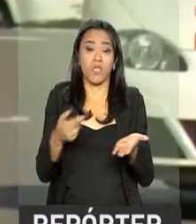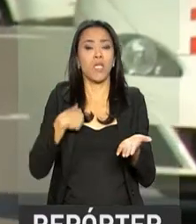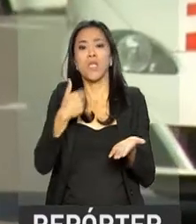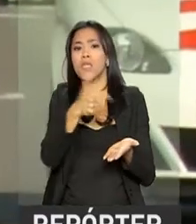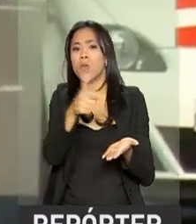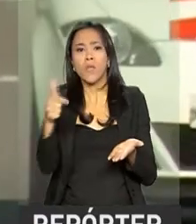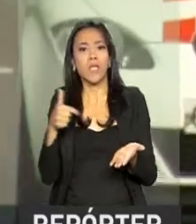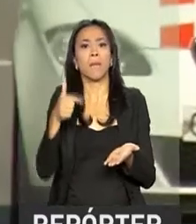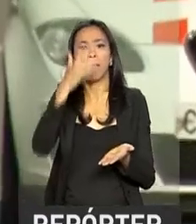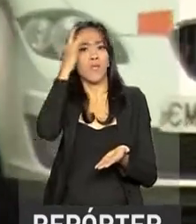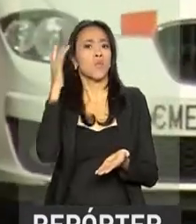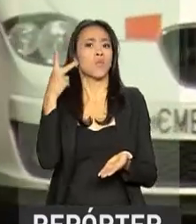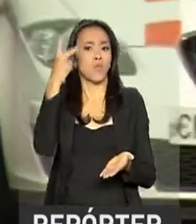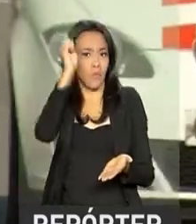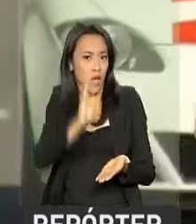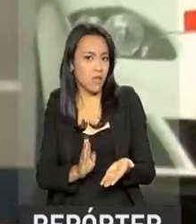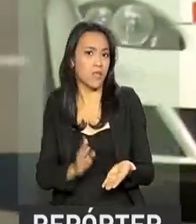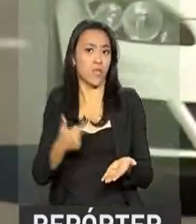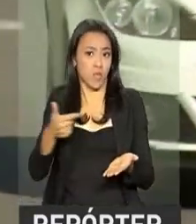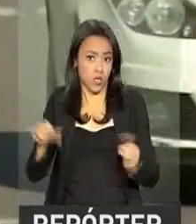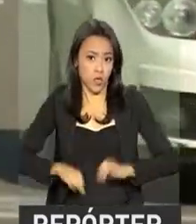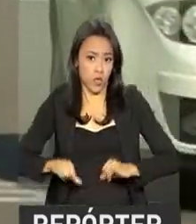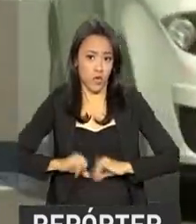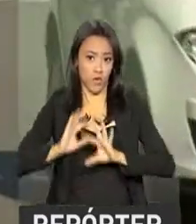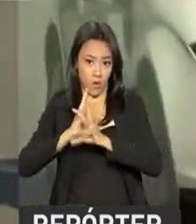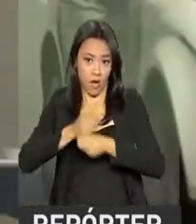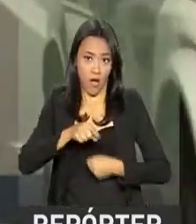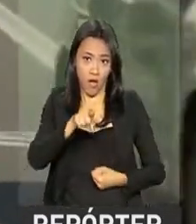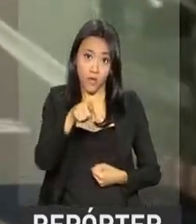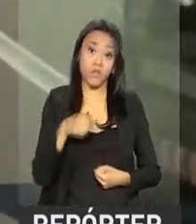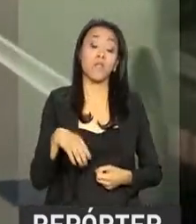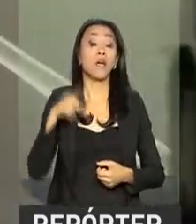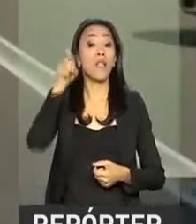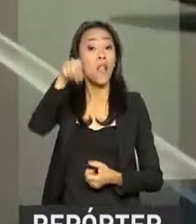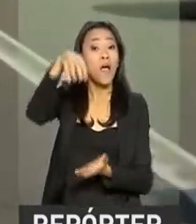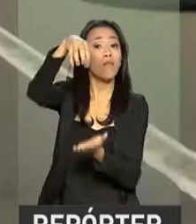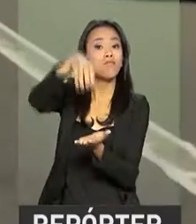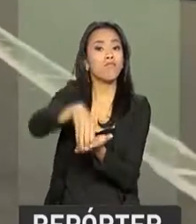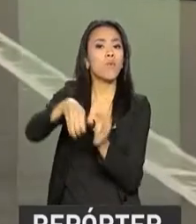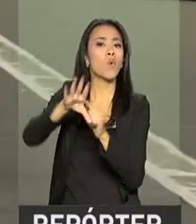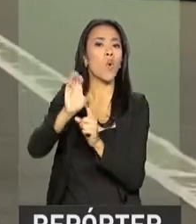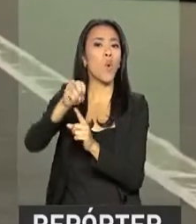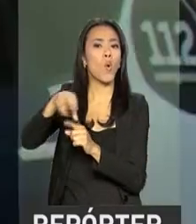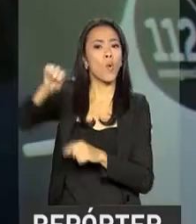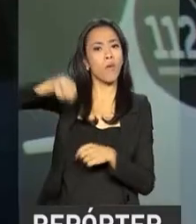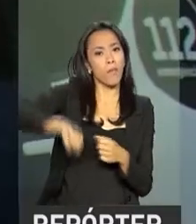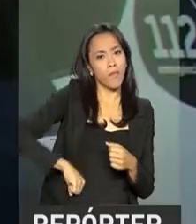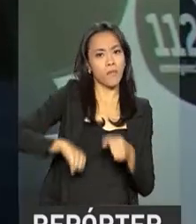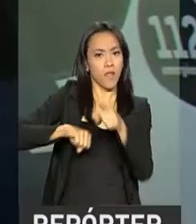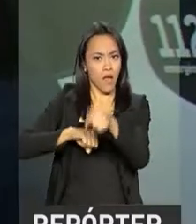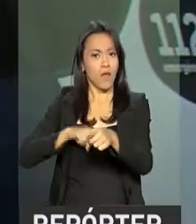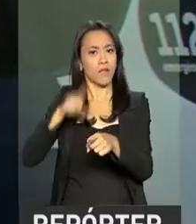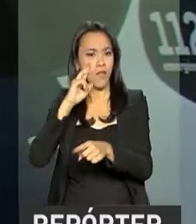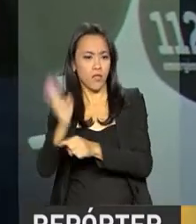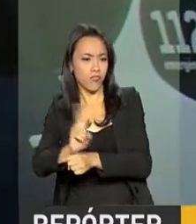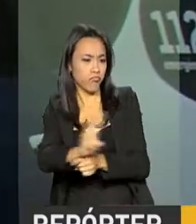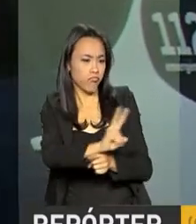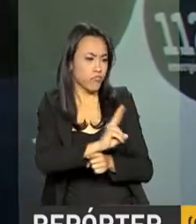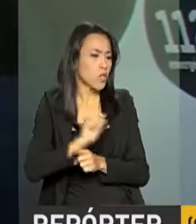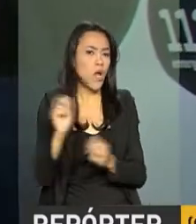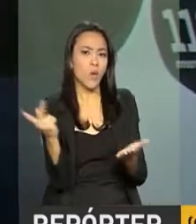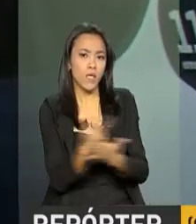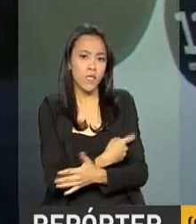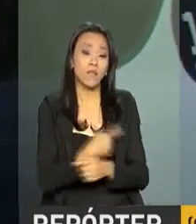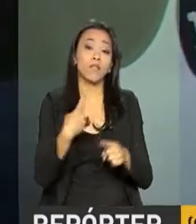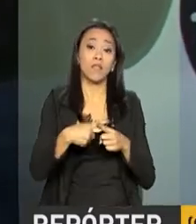registro de brasileiros entre as vítimas o consulado geral do brasil em barcelona segue monitorando a situação eo núcleo